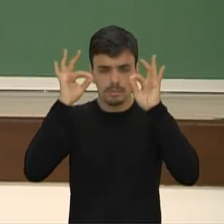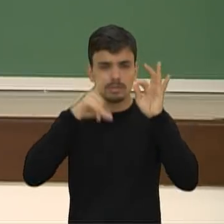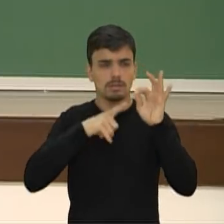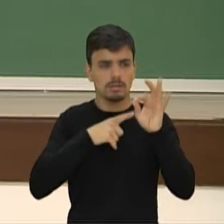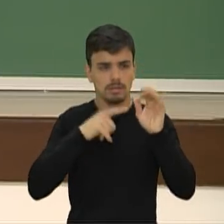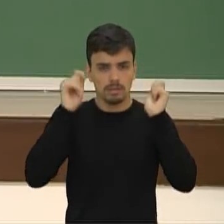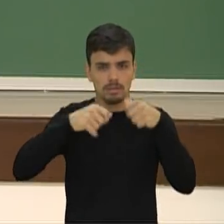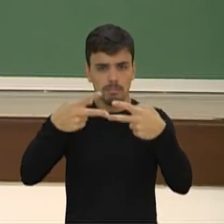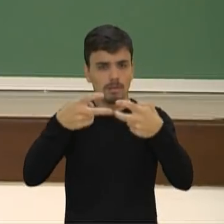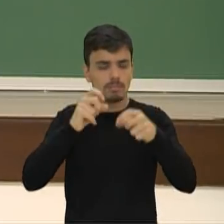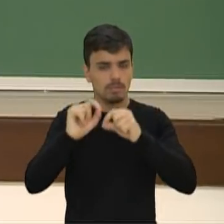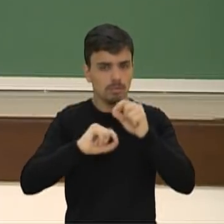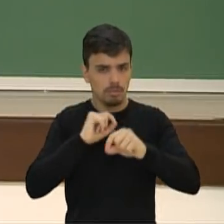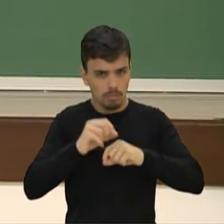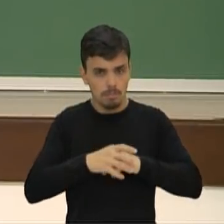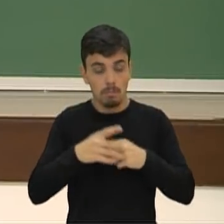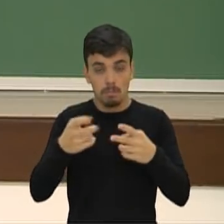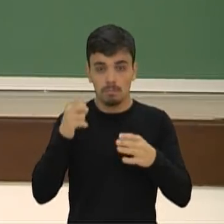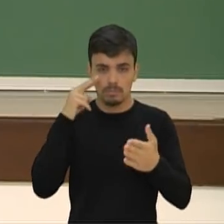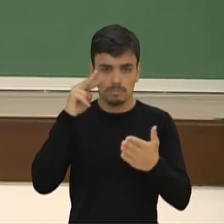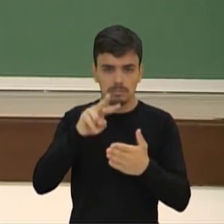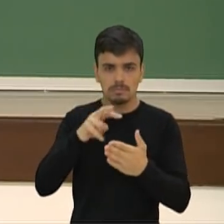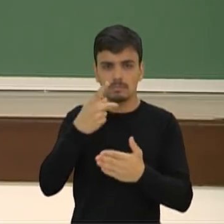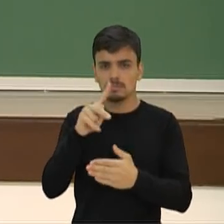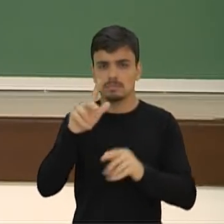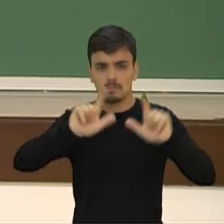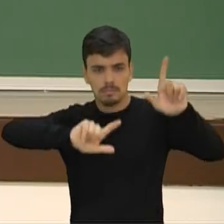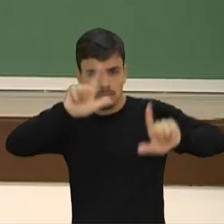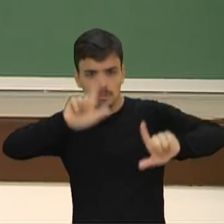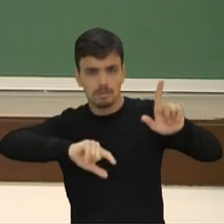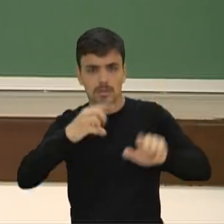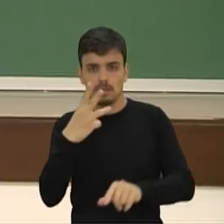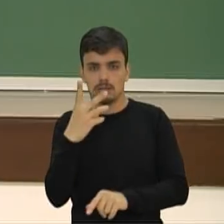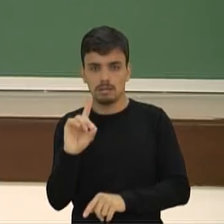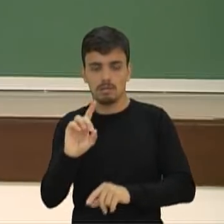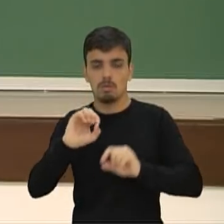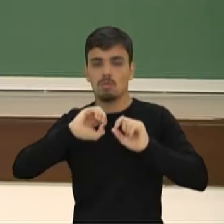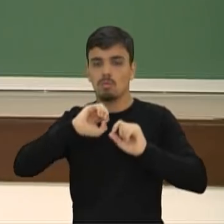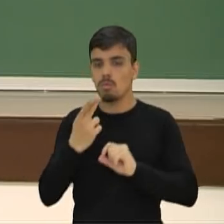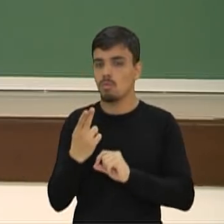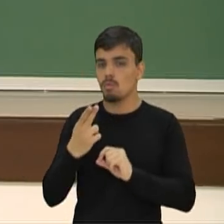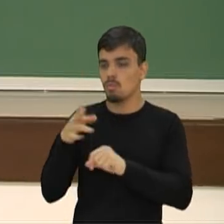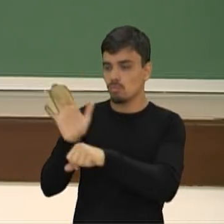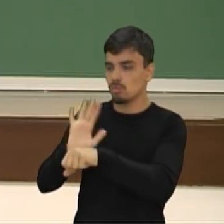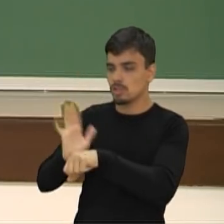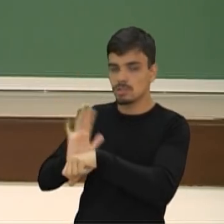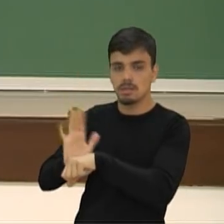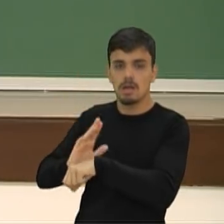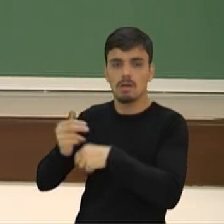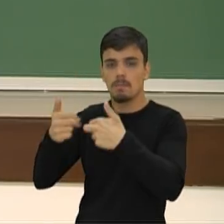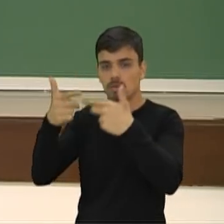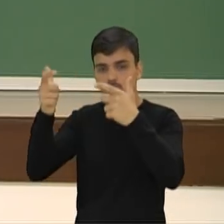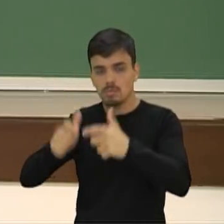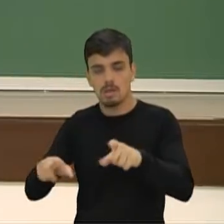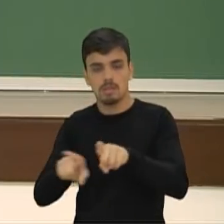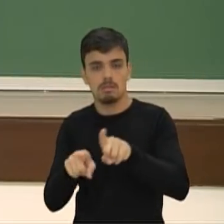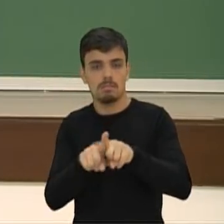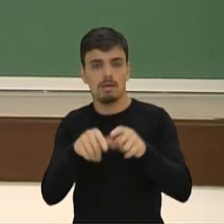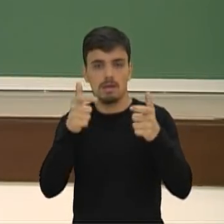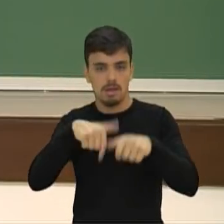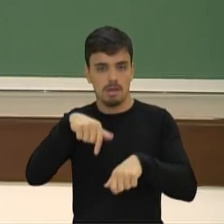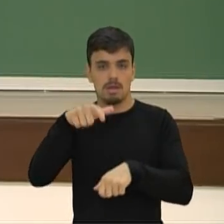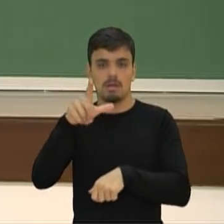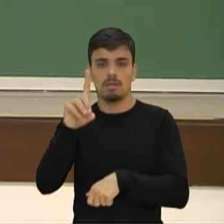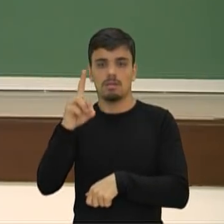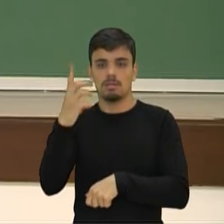consegue perceber, se você for olhar seja no seu televisor 3D, ou seja na tela de cinema, ao qual seja em 3D e você